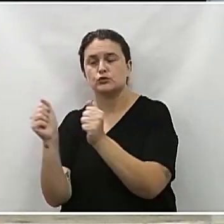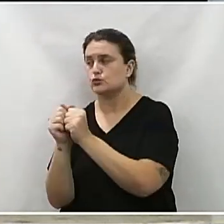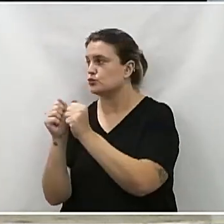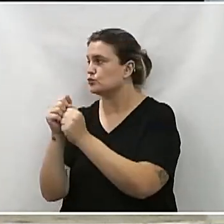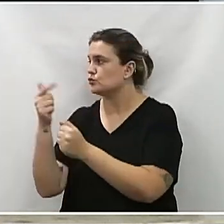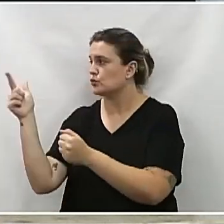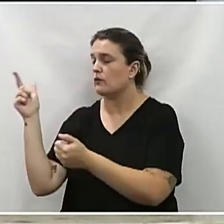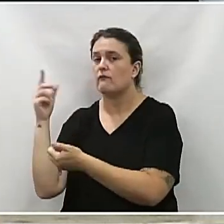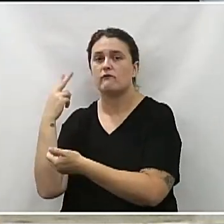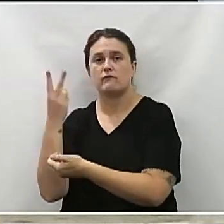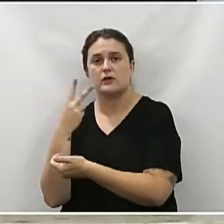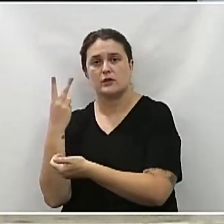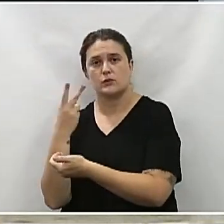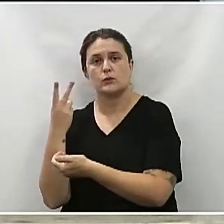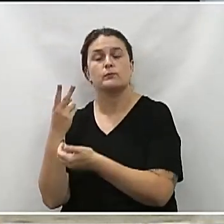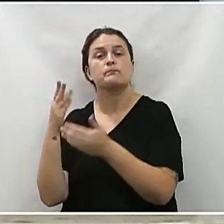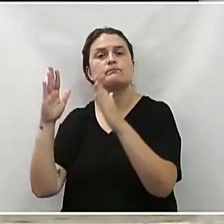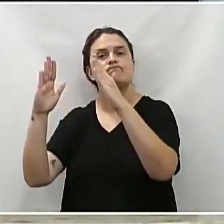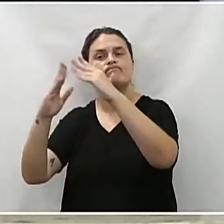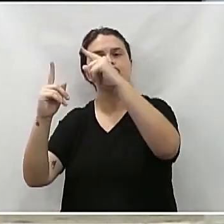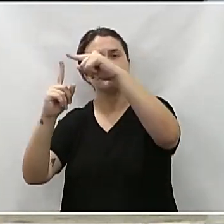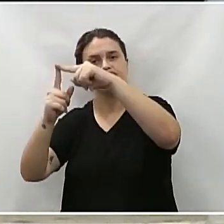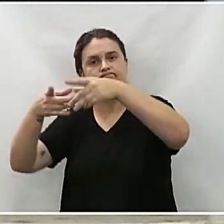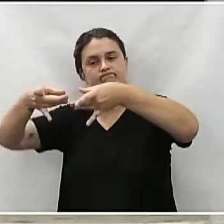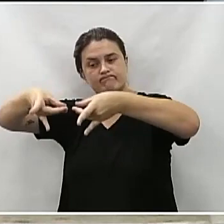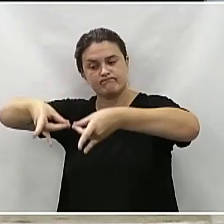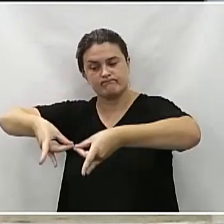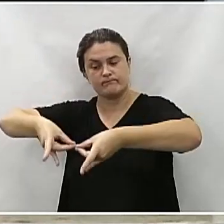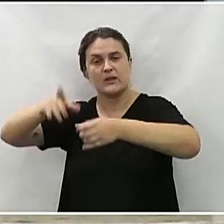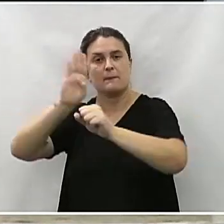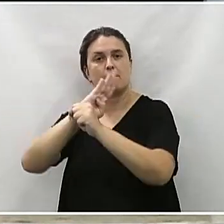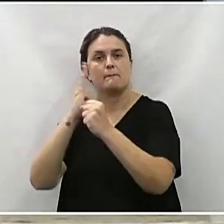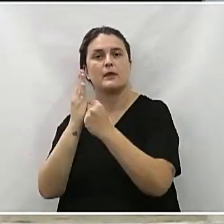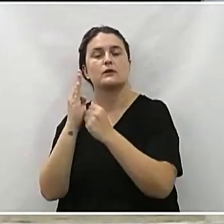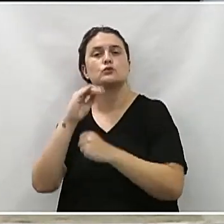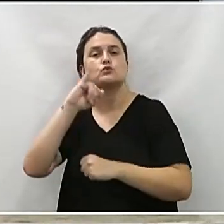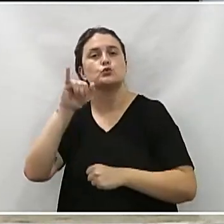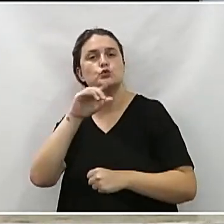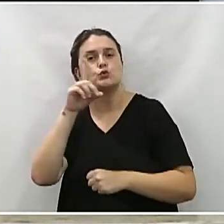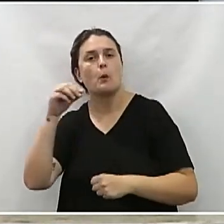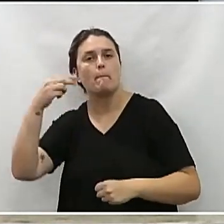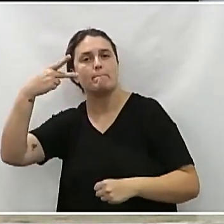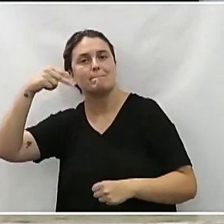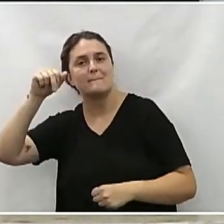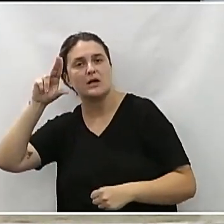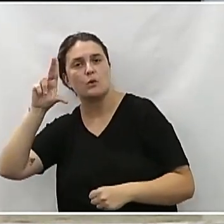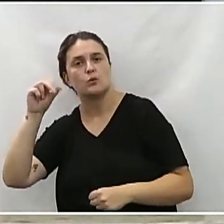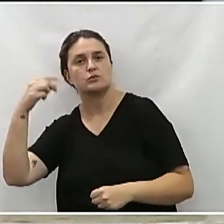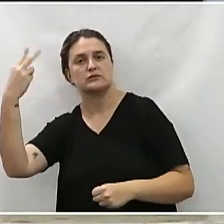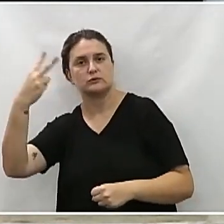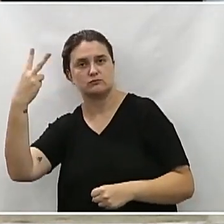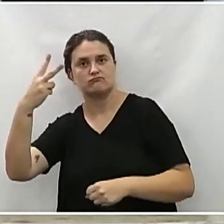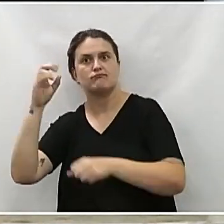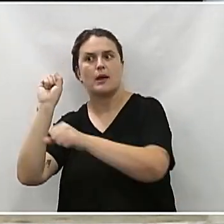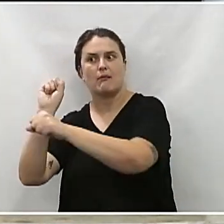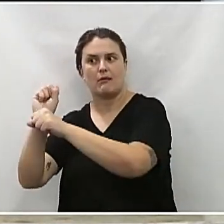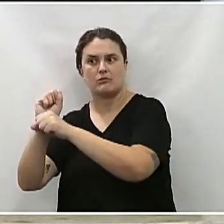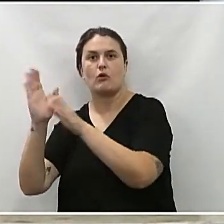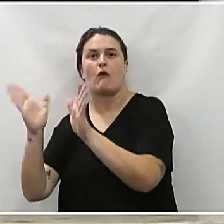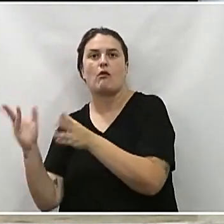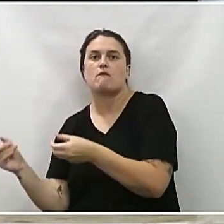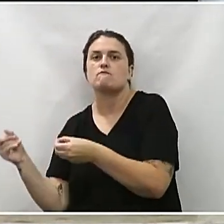alguns vereadores dessa Casa da Capela Mortuária do bairro João Paulo II também uma obra parada que agora